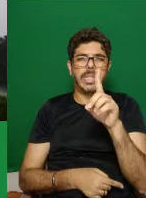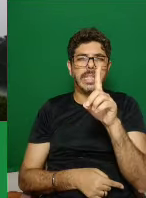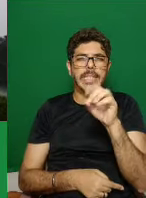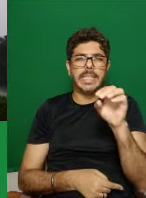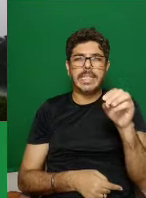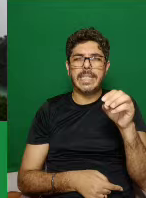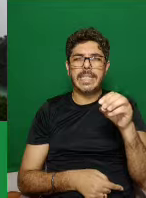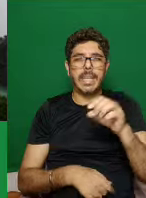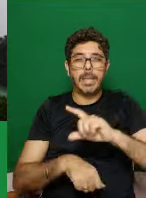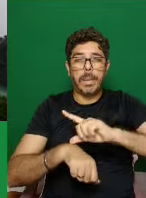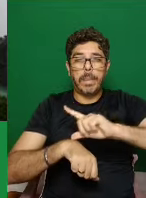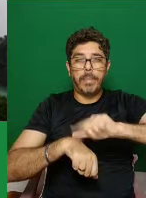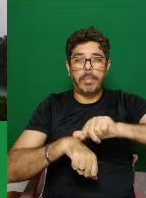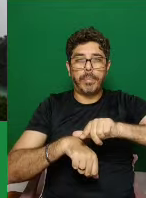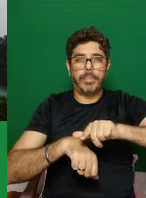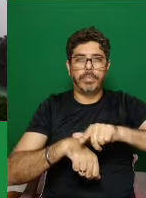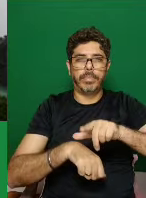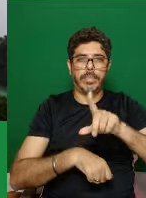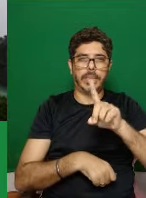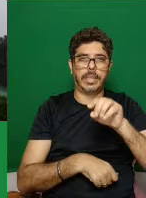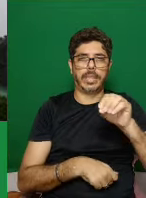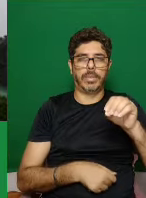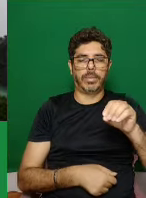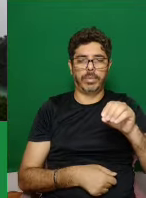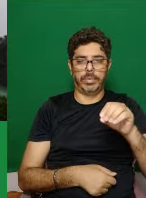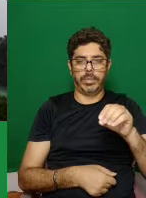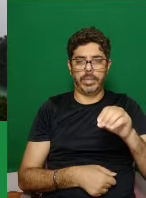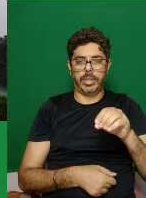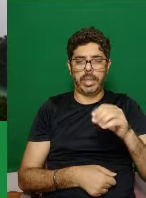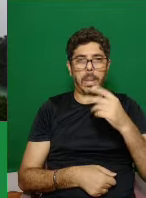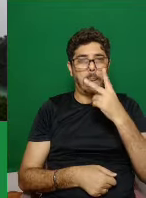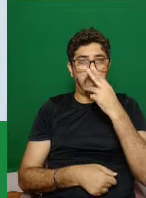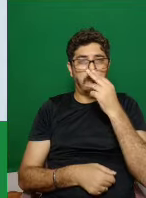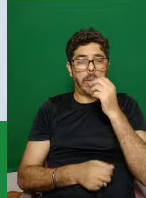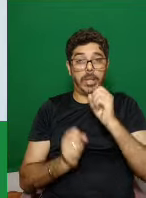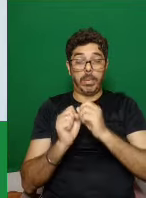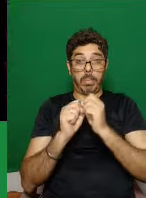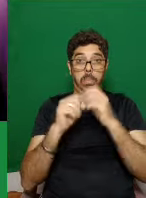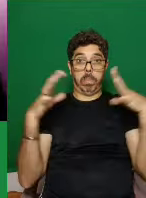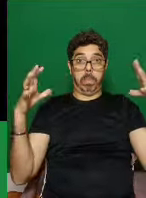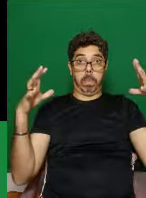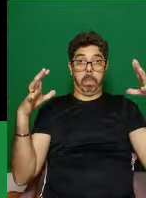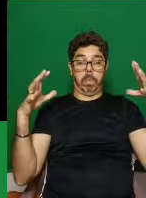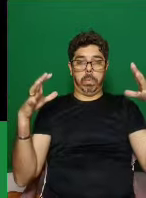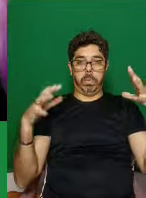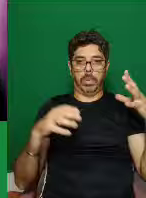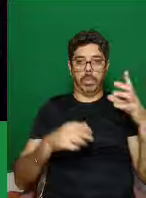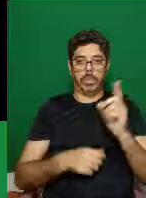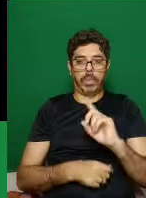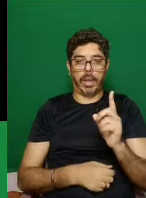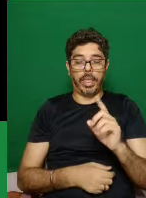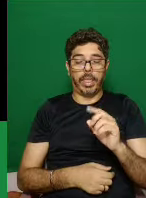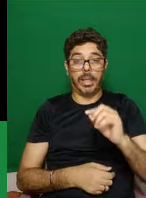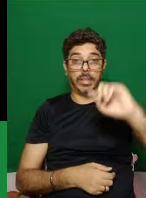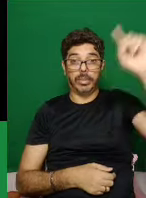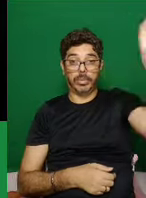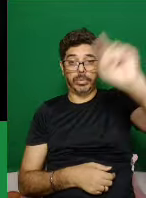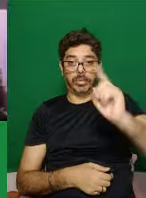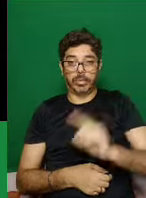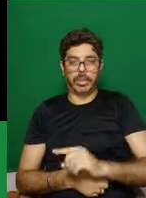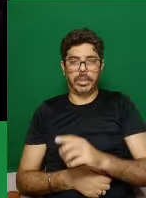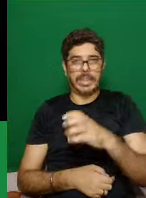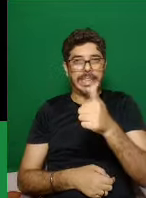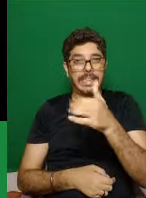picosegundos. E é por isso que parece que o canal todo se acende ao mesmo tempo. As correntes numa descarga de retorno são tipicamente de 10